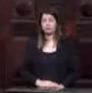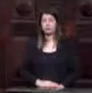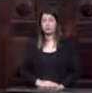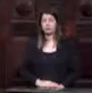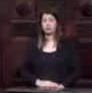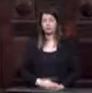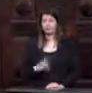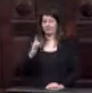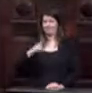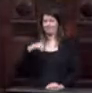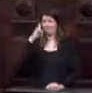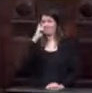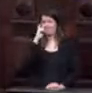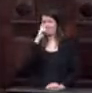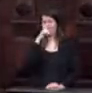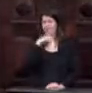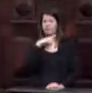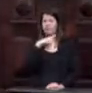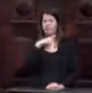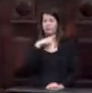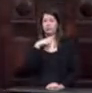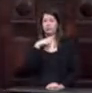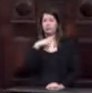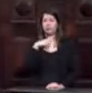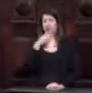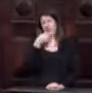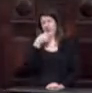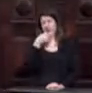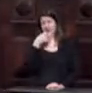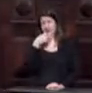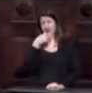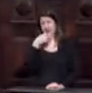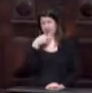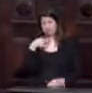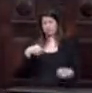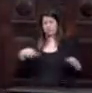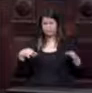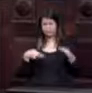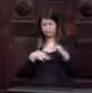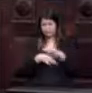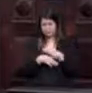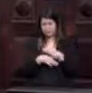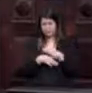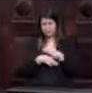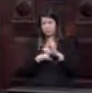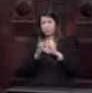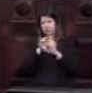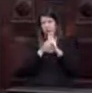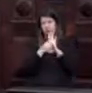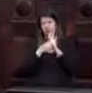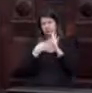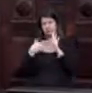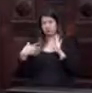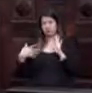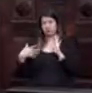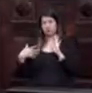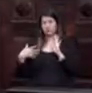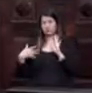é muito difícil dar um parecer num